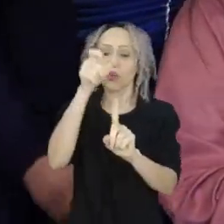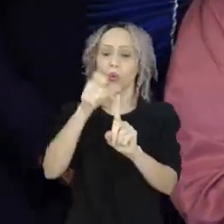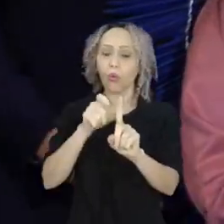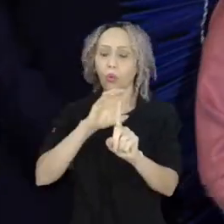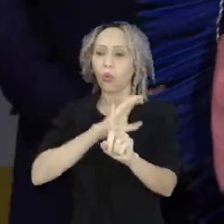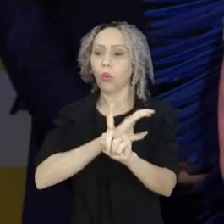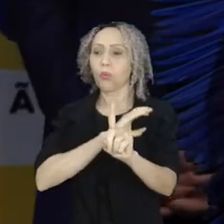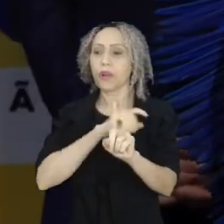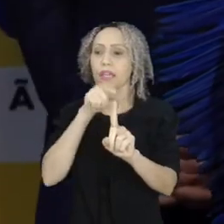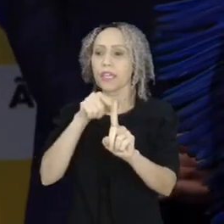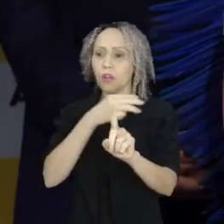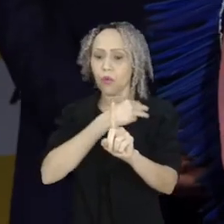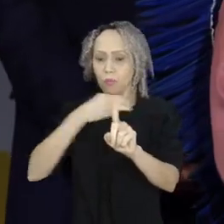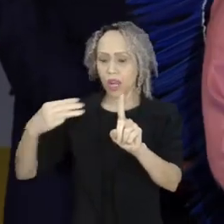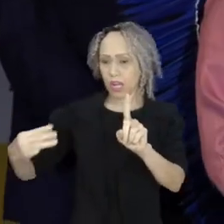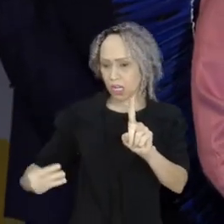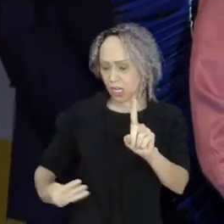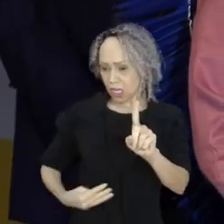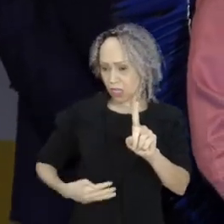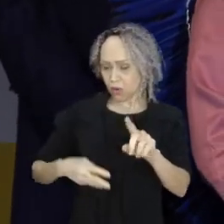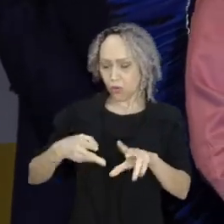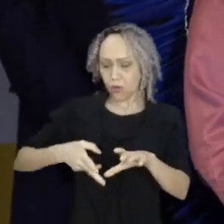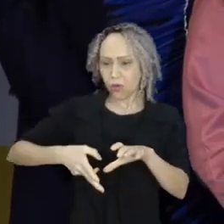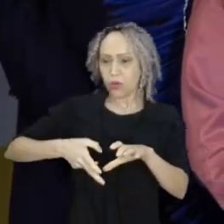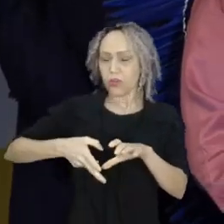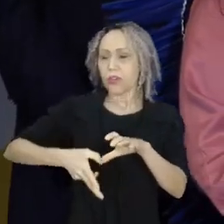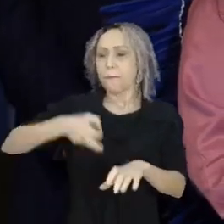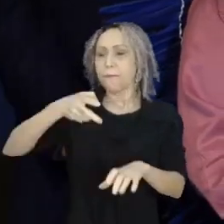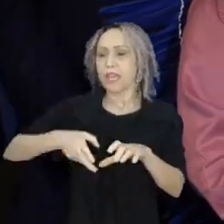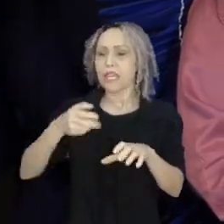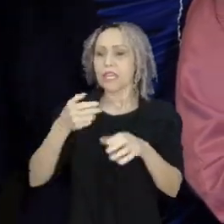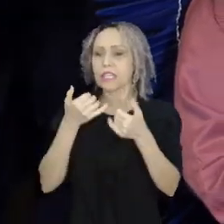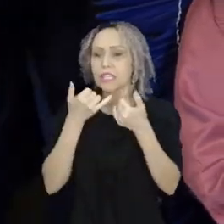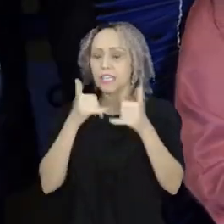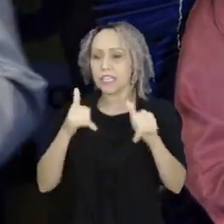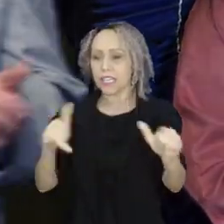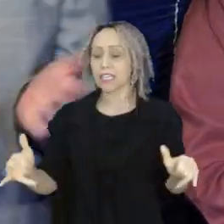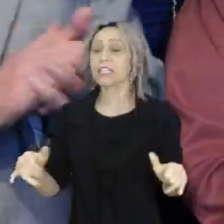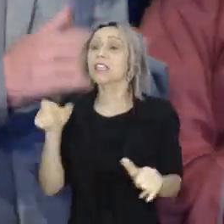ministro de Minas e Energia é o companheiro Alexandre Silveira.